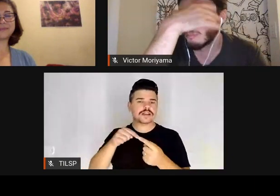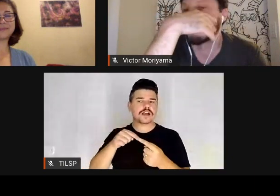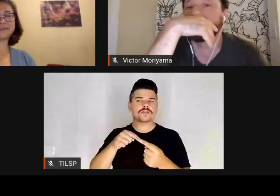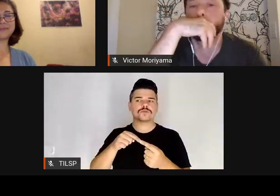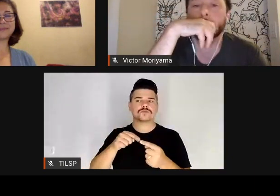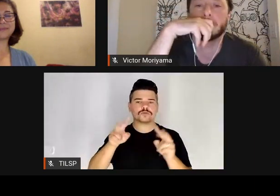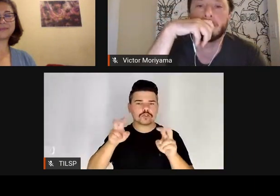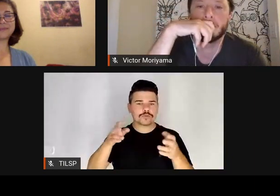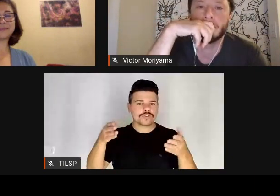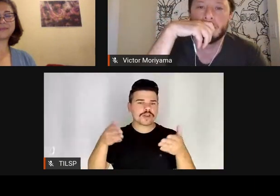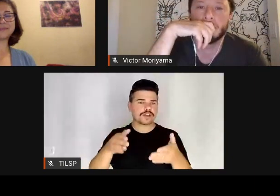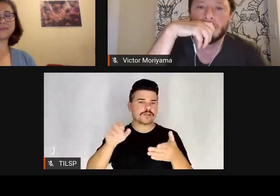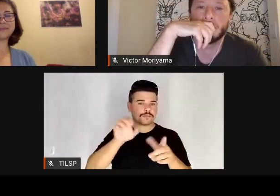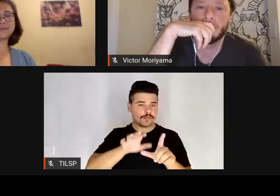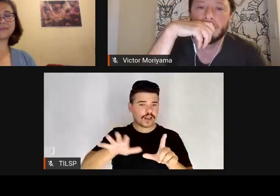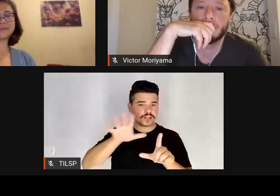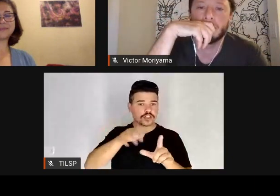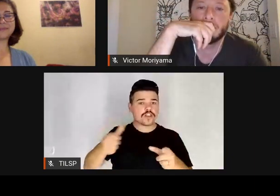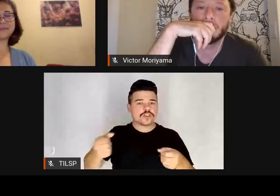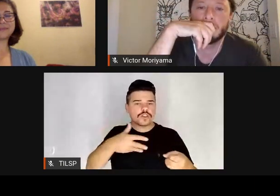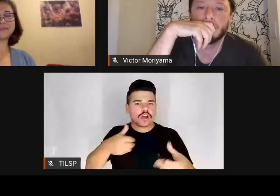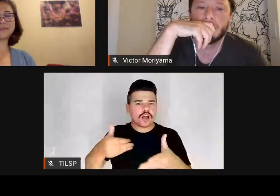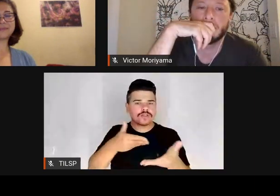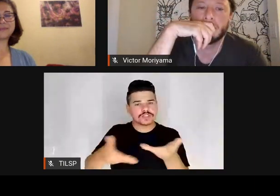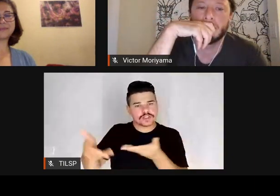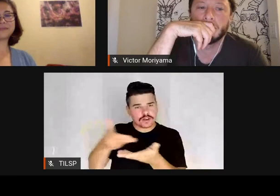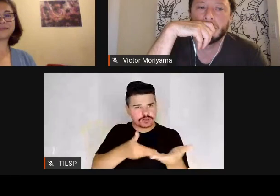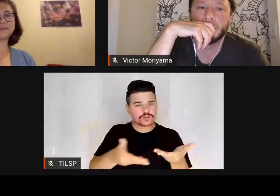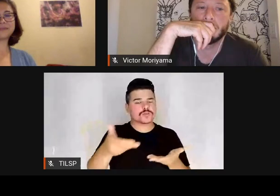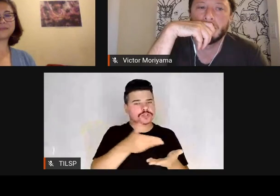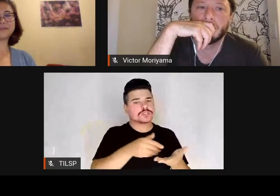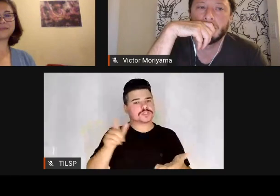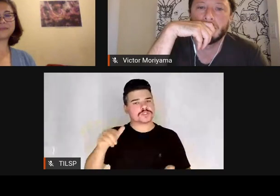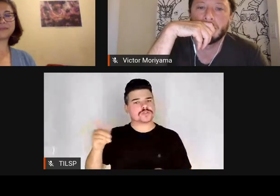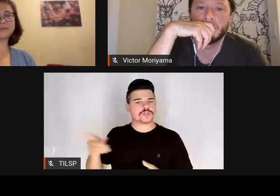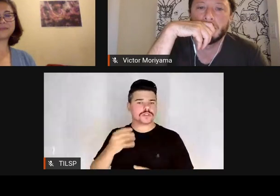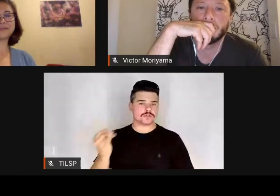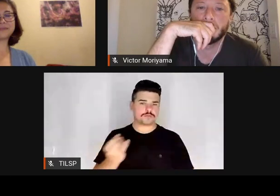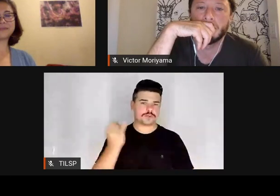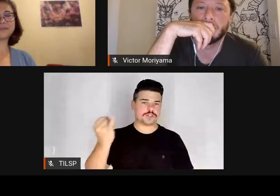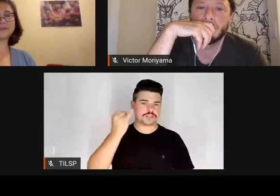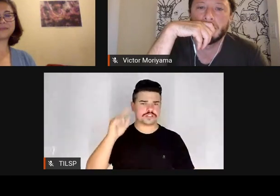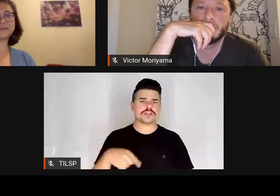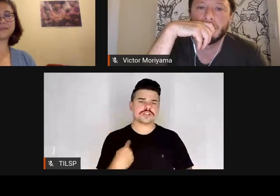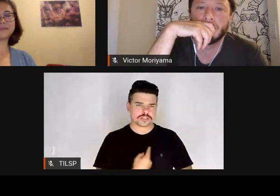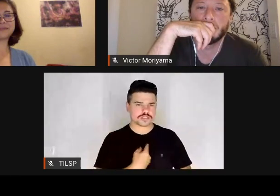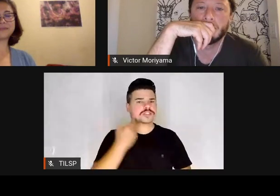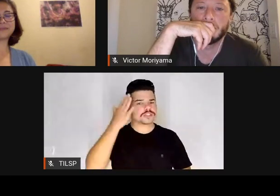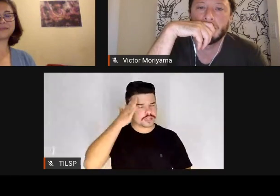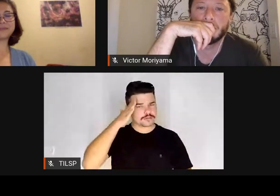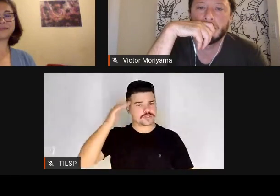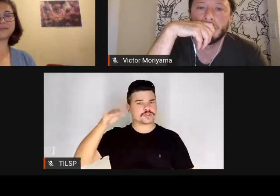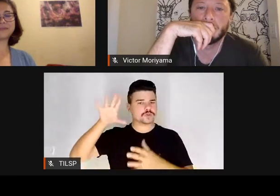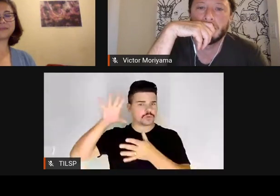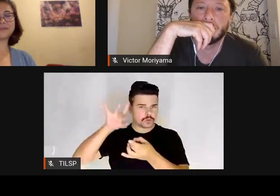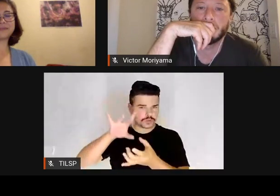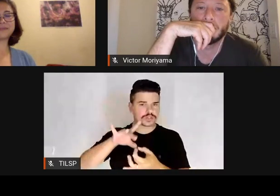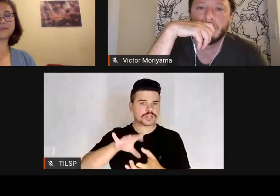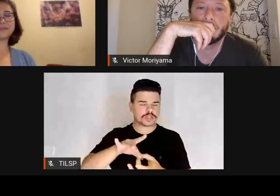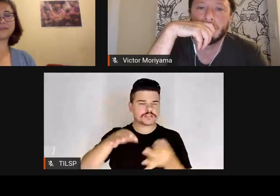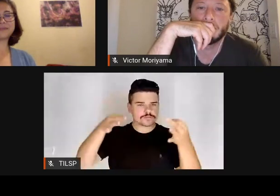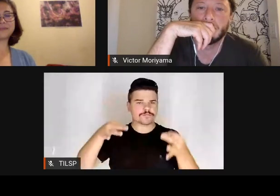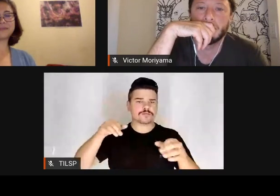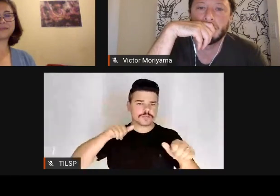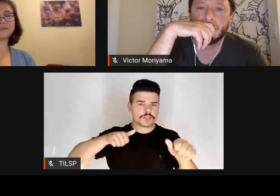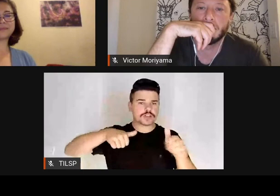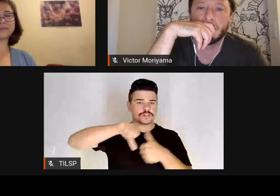da imagem, das novas gerações, né? Que é algo absolutamente importante. A gente sabe que isso está num contexto de profunda transformação,